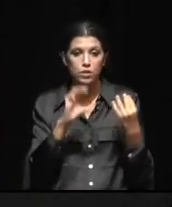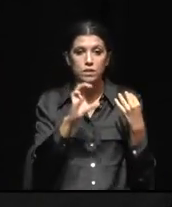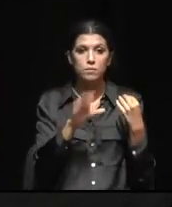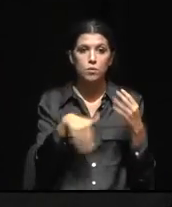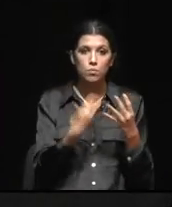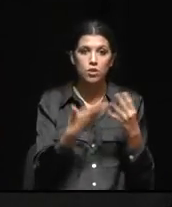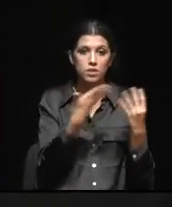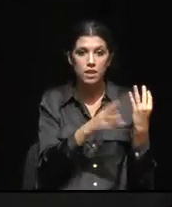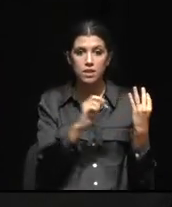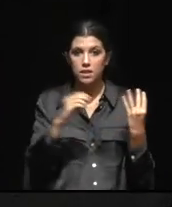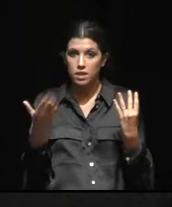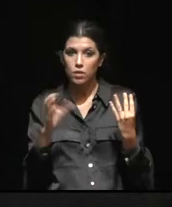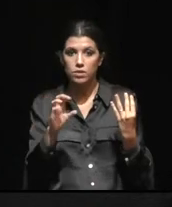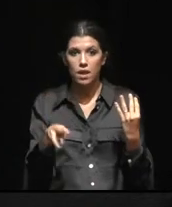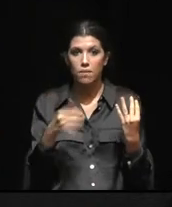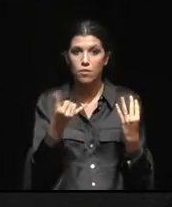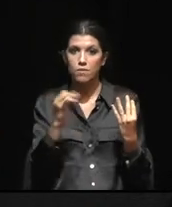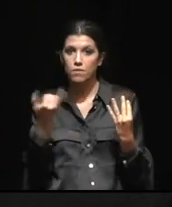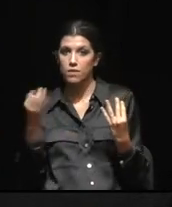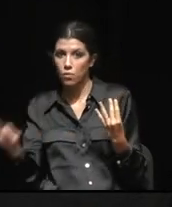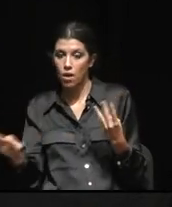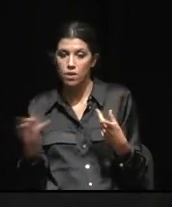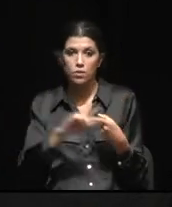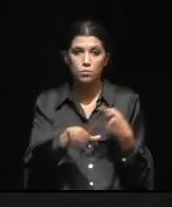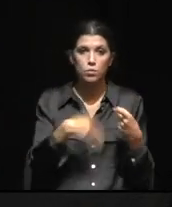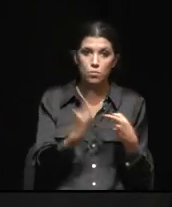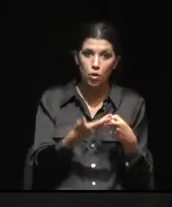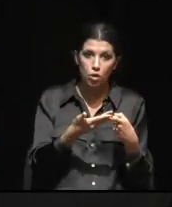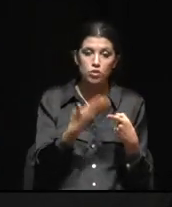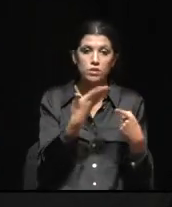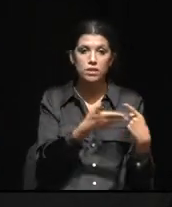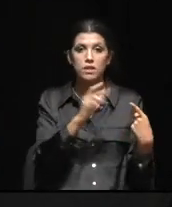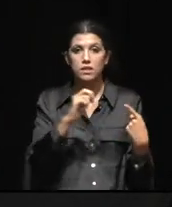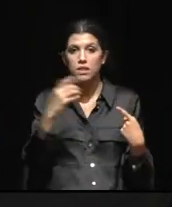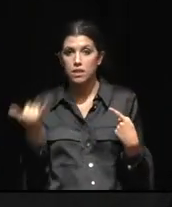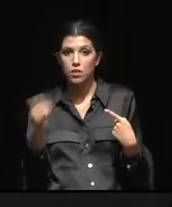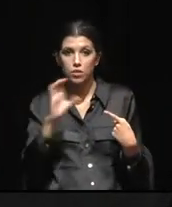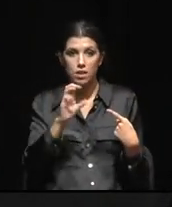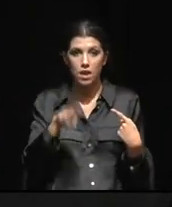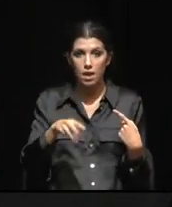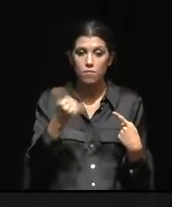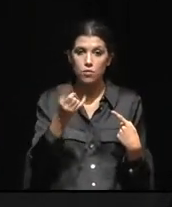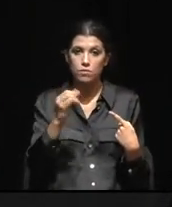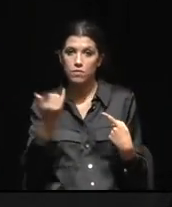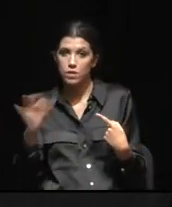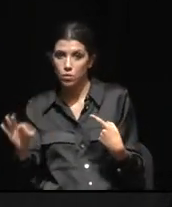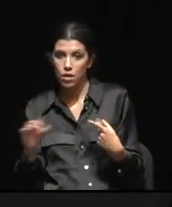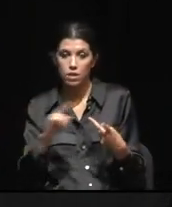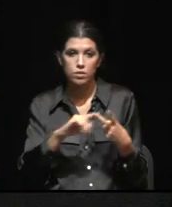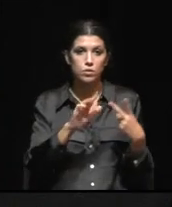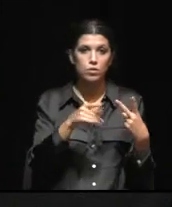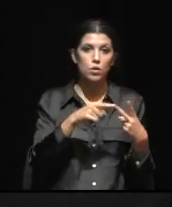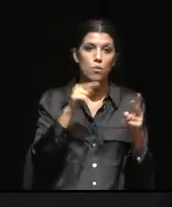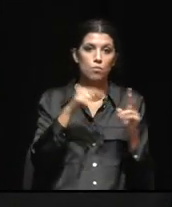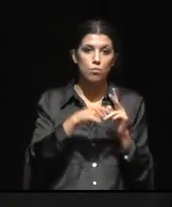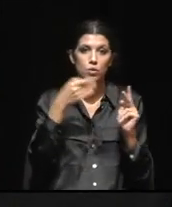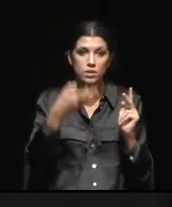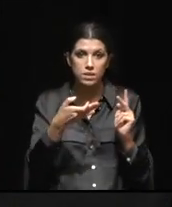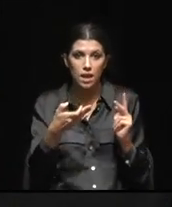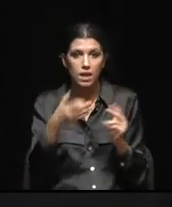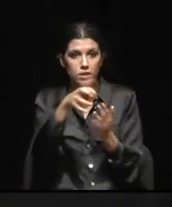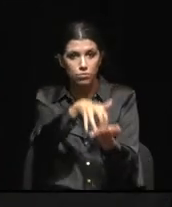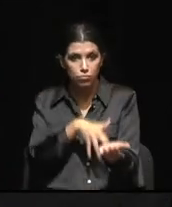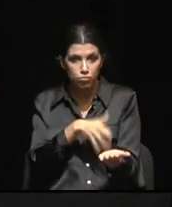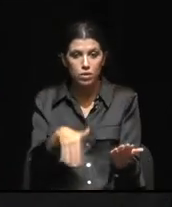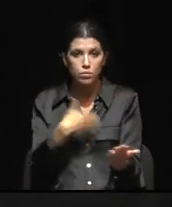a proposta 131 cm 2024 a proposta 132 cm 2024 o ponto 7 da parte